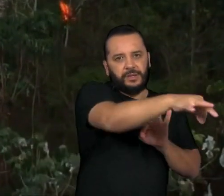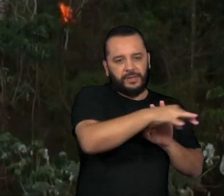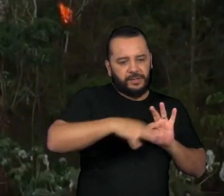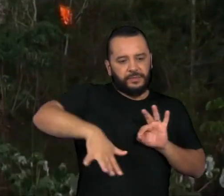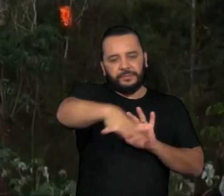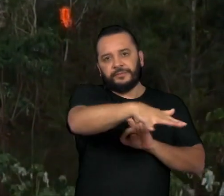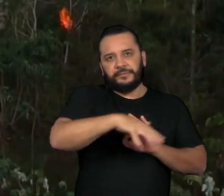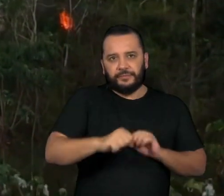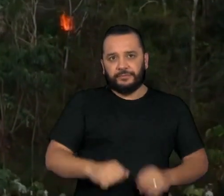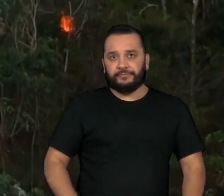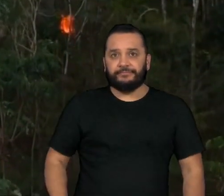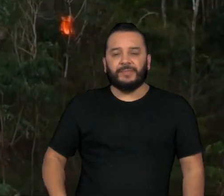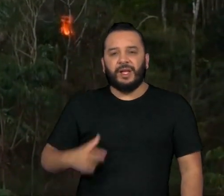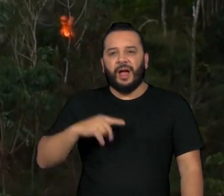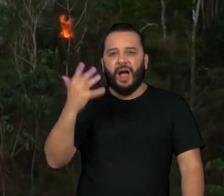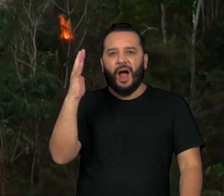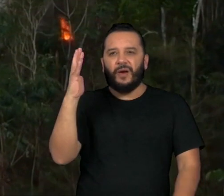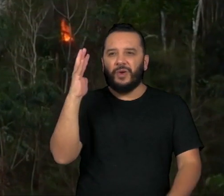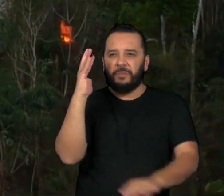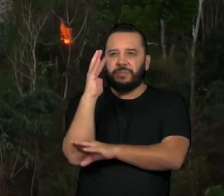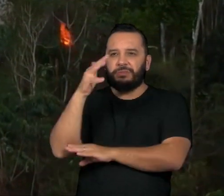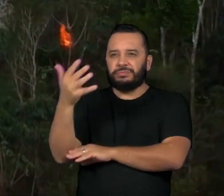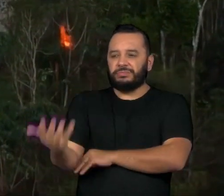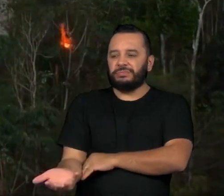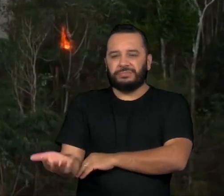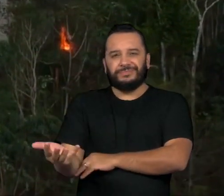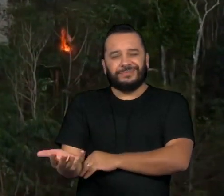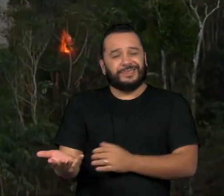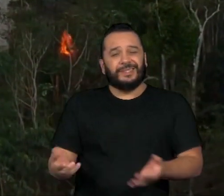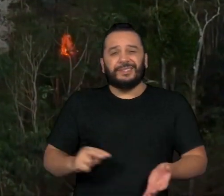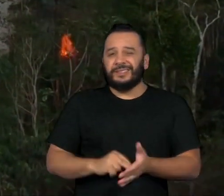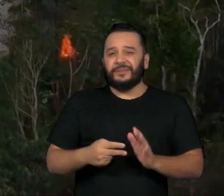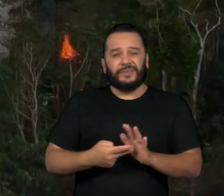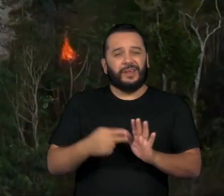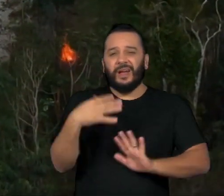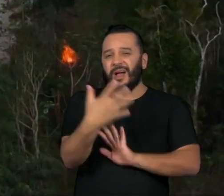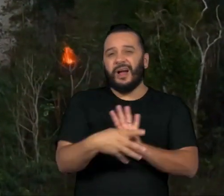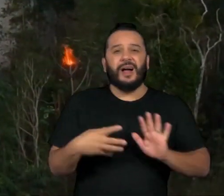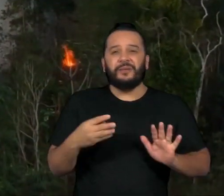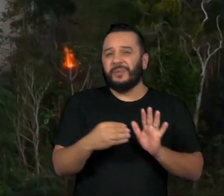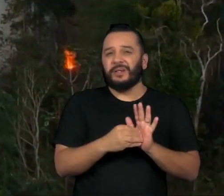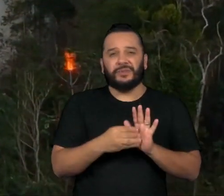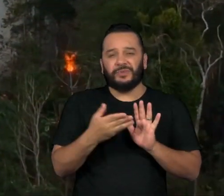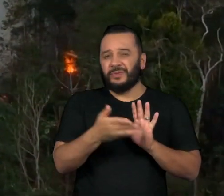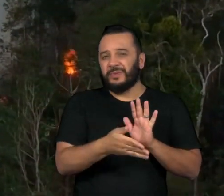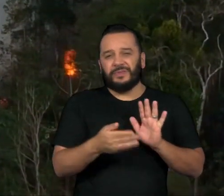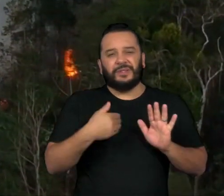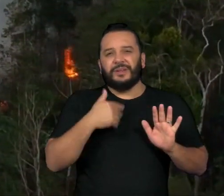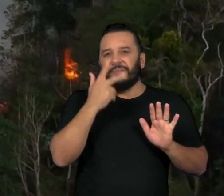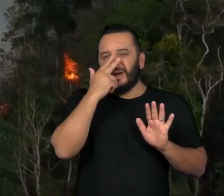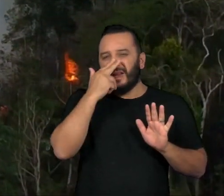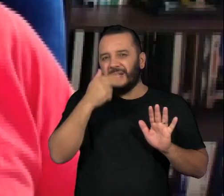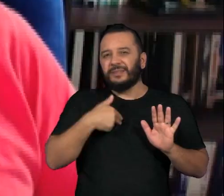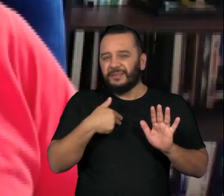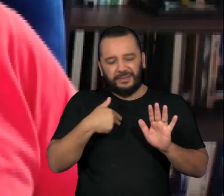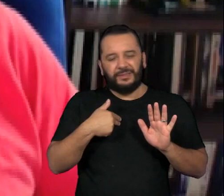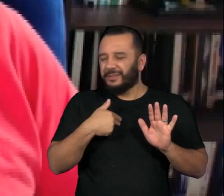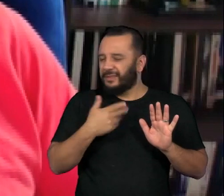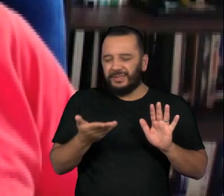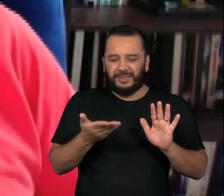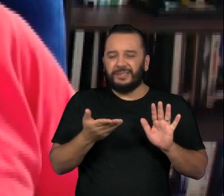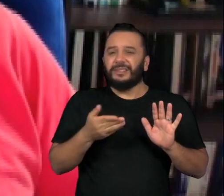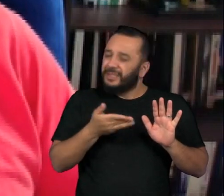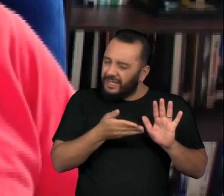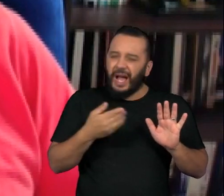A cada árvore a menos, a importância da Amazônia para o equilíbrio ambiental em todo o mundo se torna mais evidente.